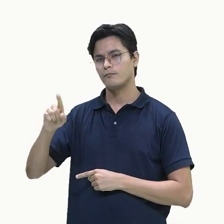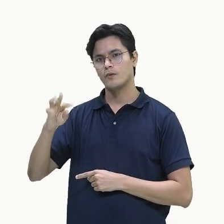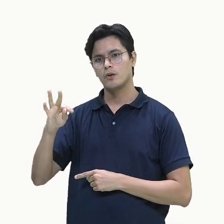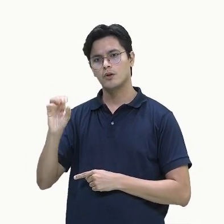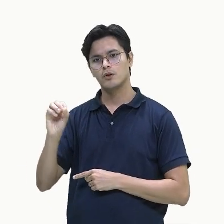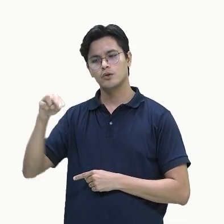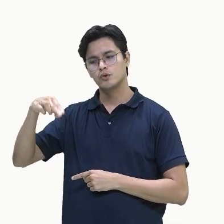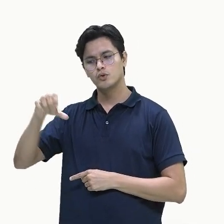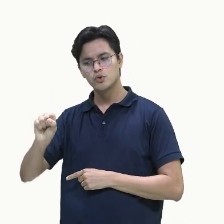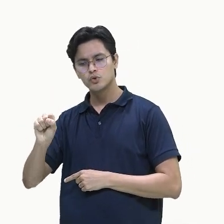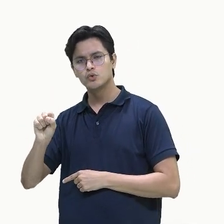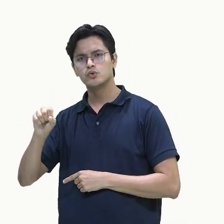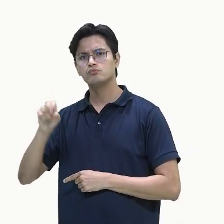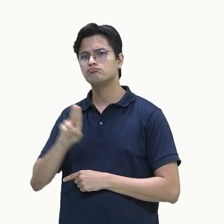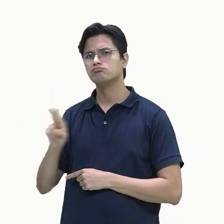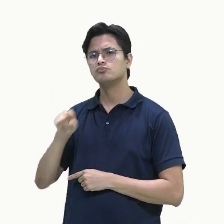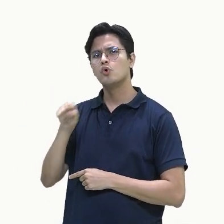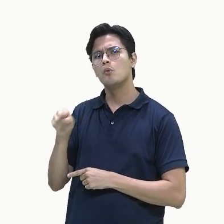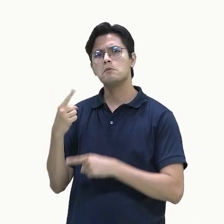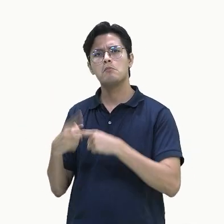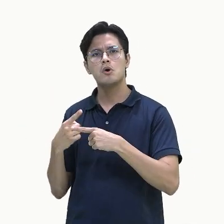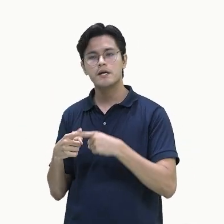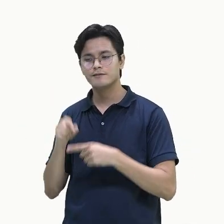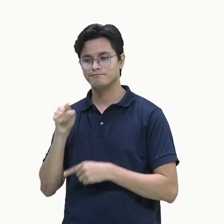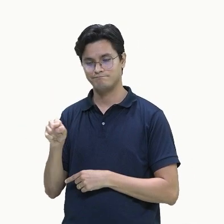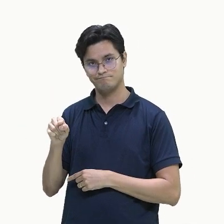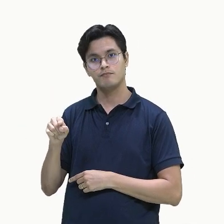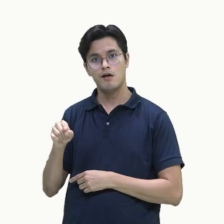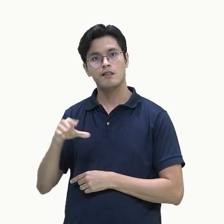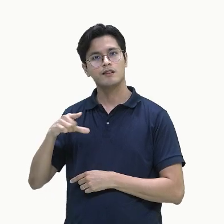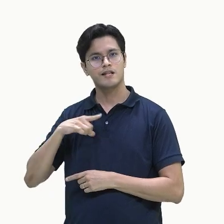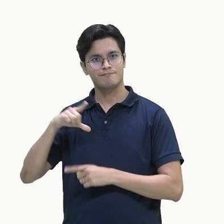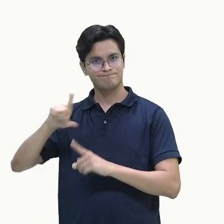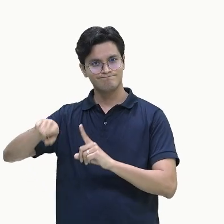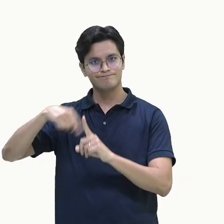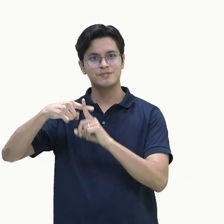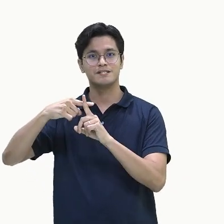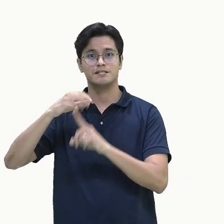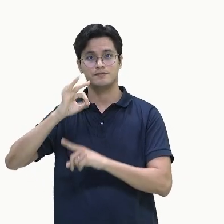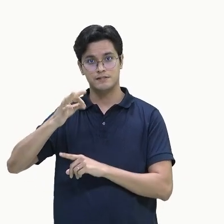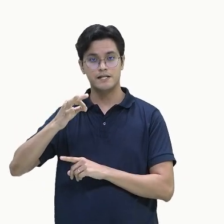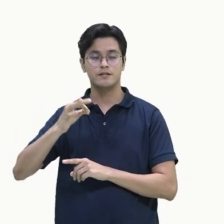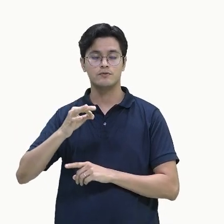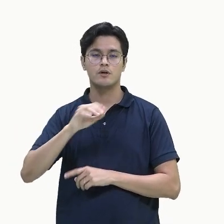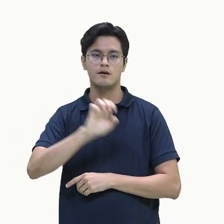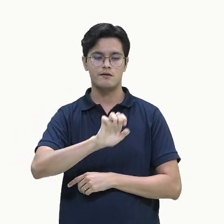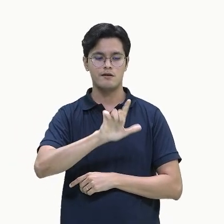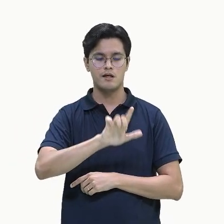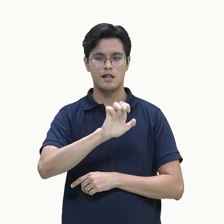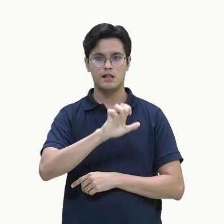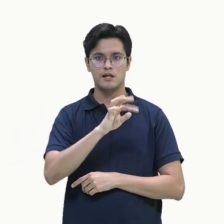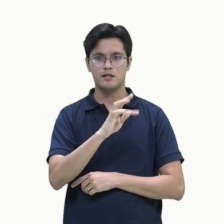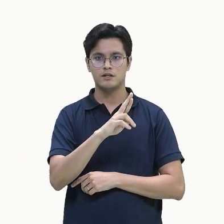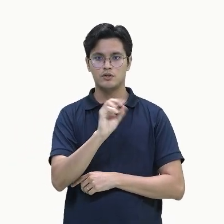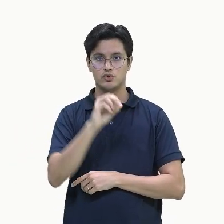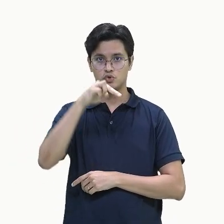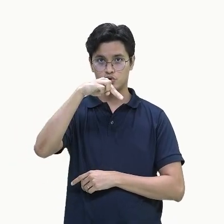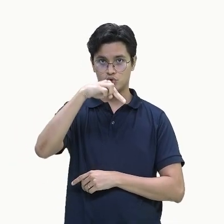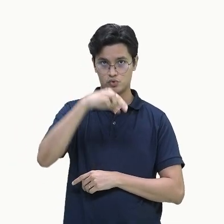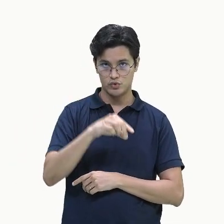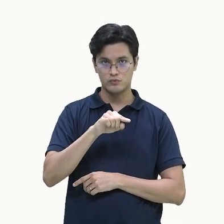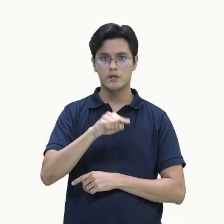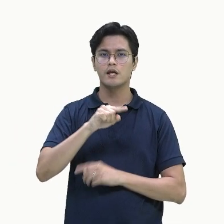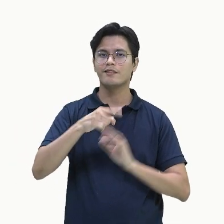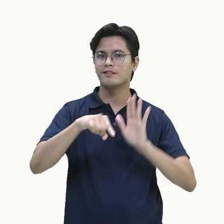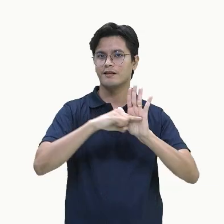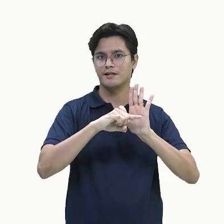carga positiva, tá? E o elétron vem de carga negativa. E